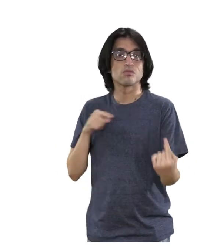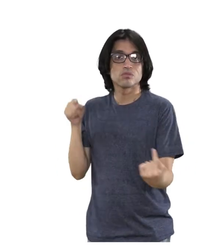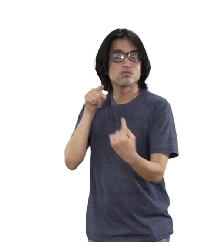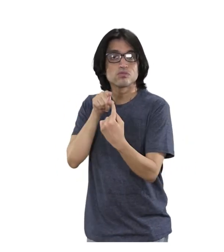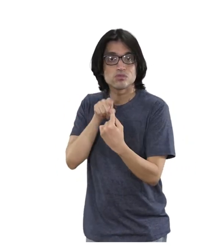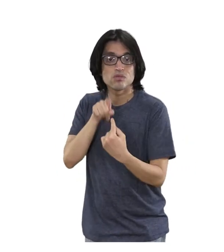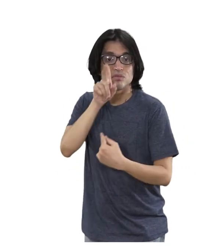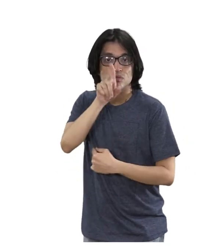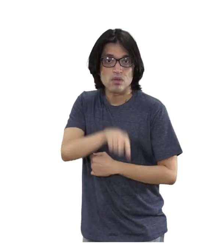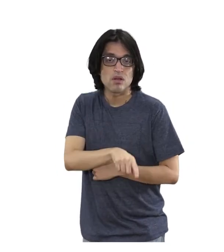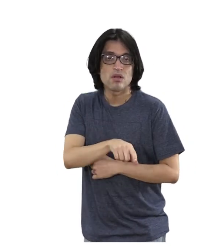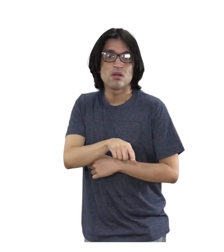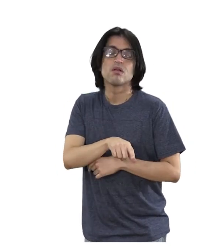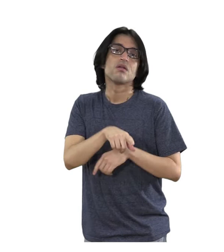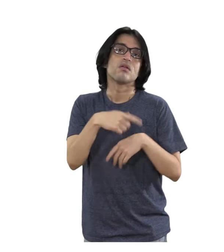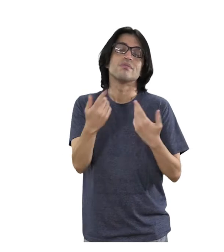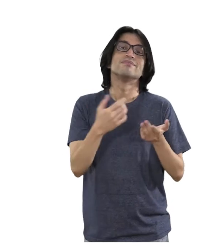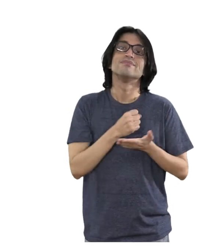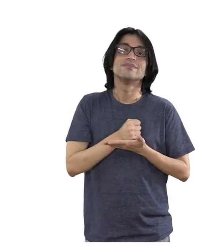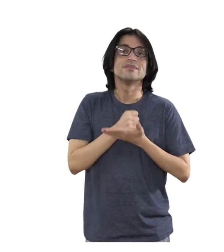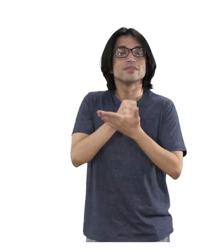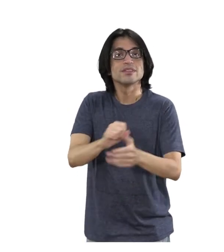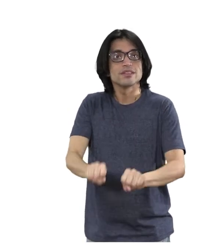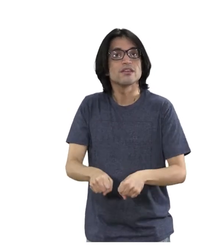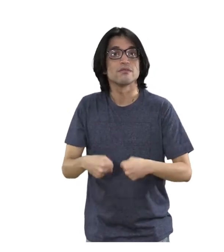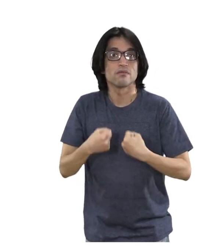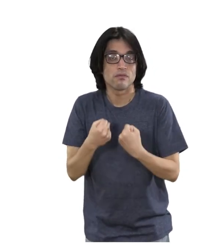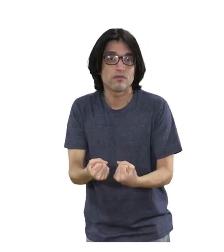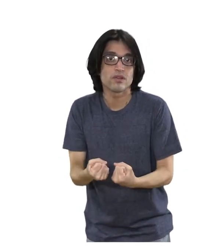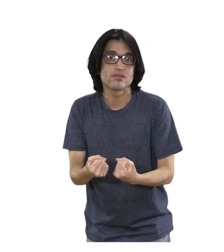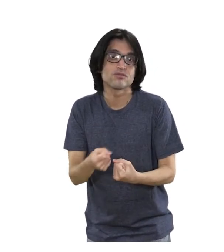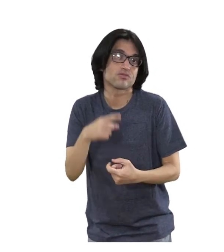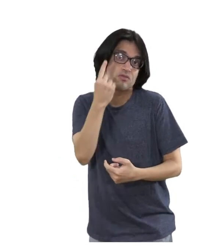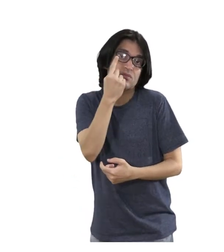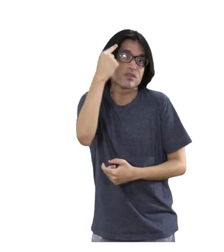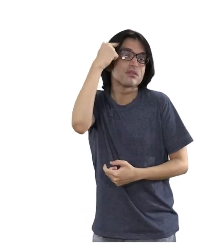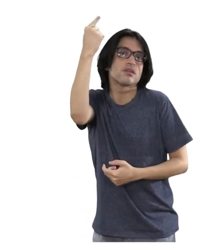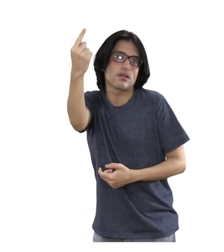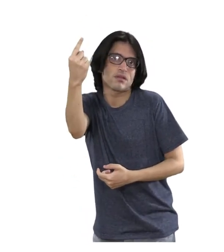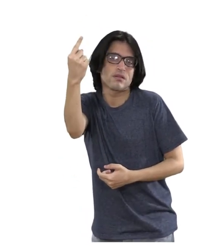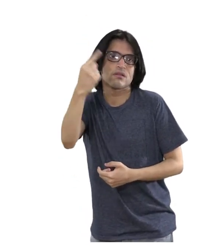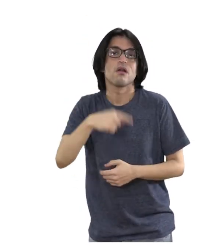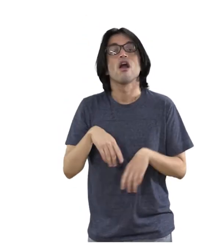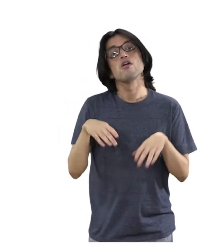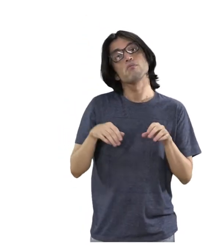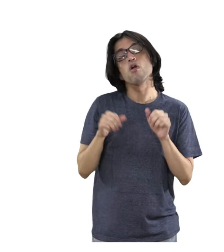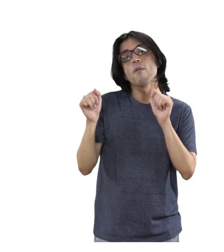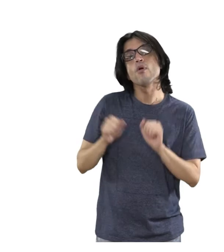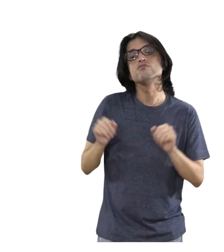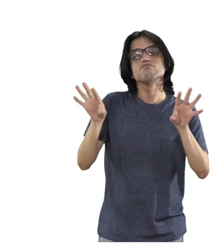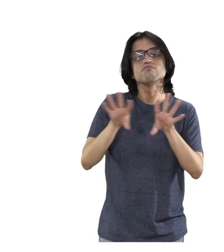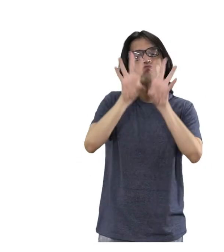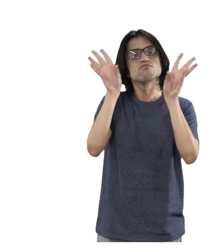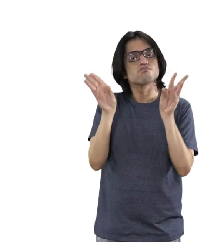sendo, portanto, necessária a construção de uma tese sustentada por argumentos que podem gerar uma conclusão a respeito do assunto de